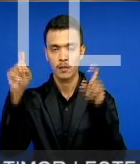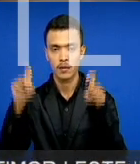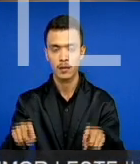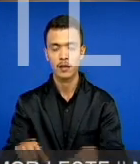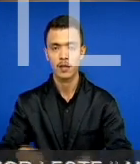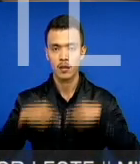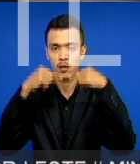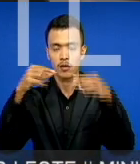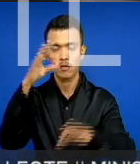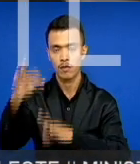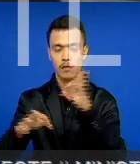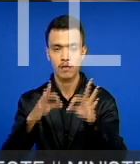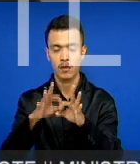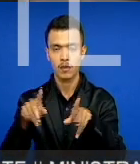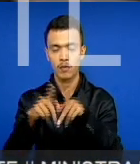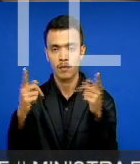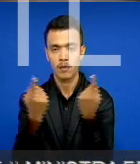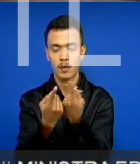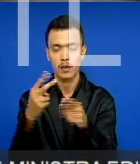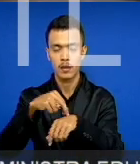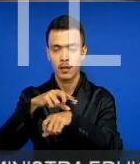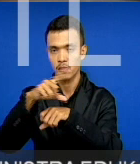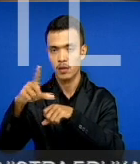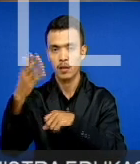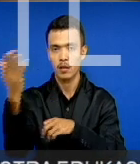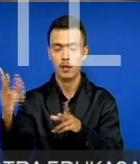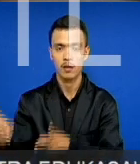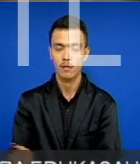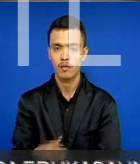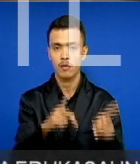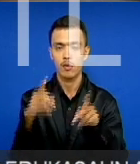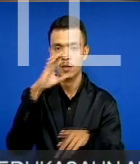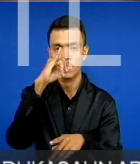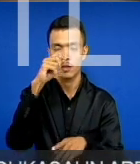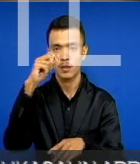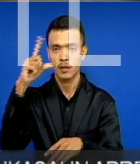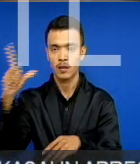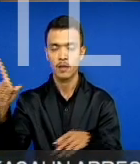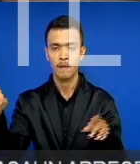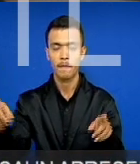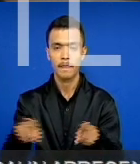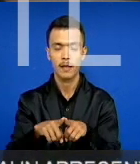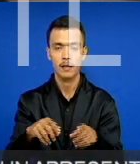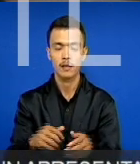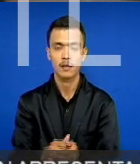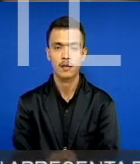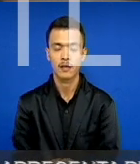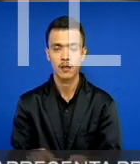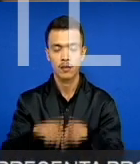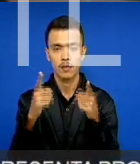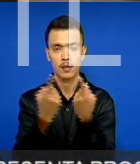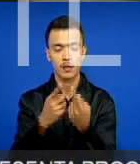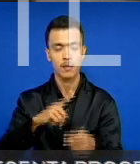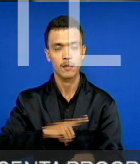fo confiansa seto privado nasional ne ia publiku kata CCITL as organizasyon mamo sa to privado nasional, lamo sa to privado ser